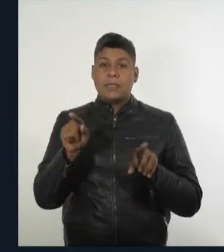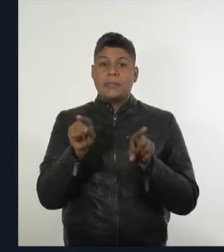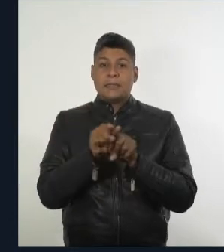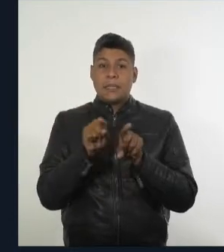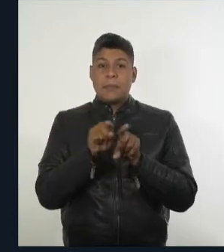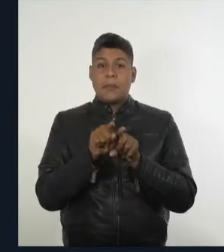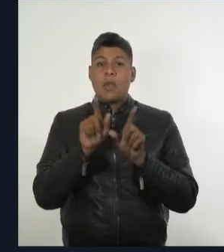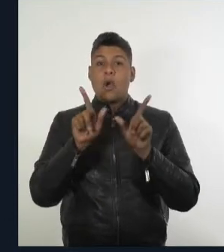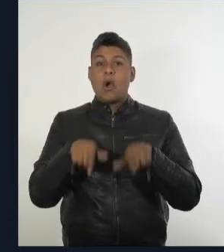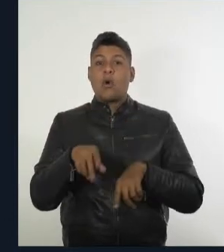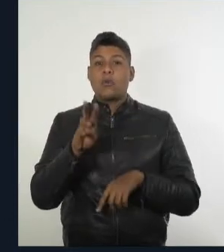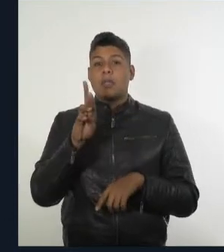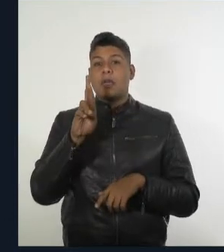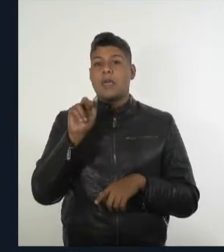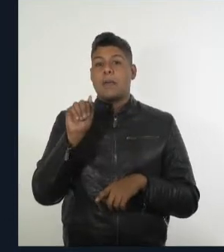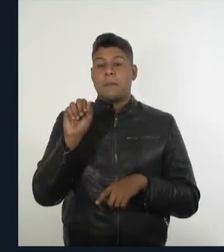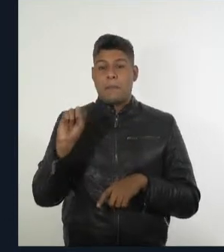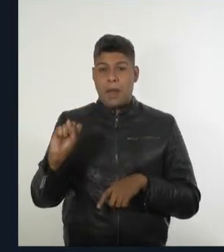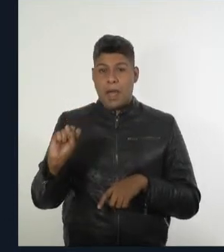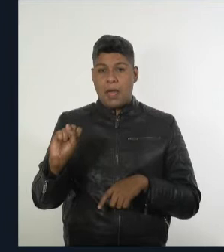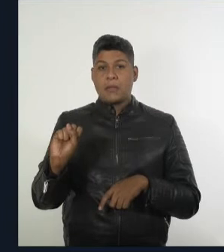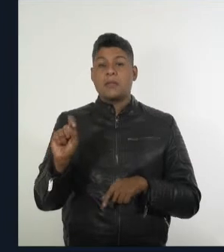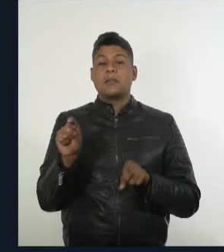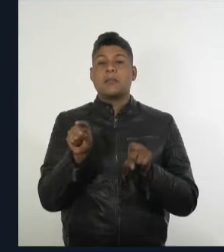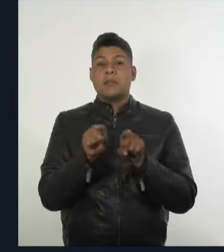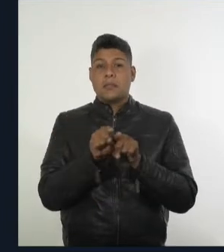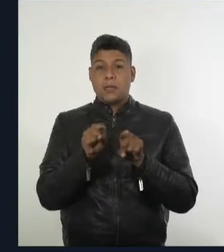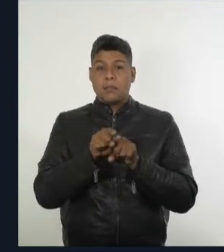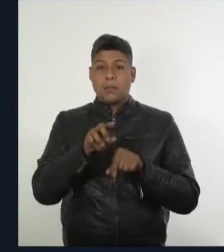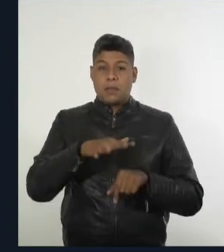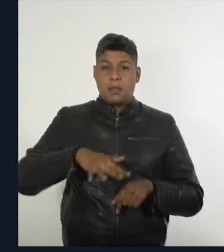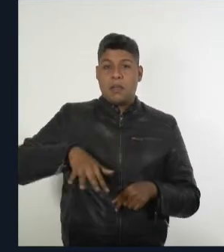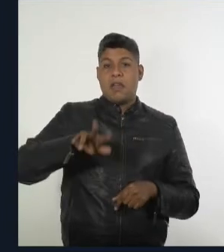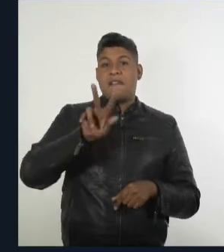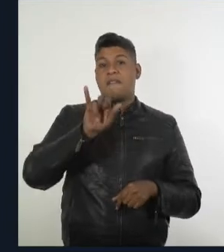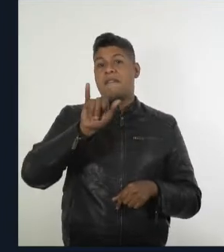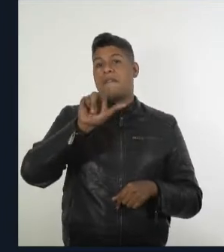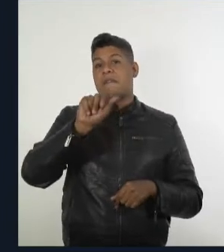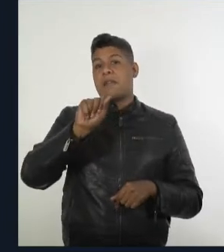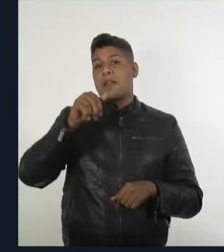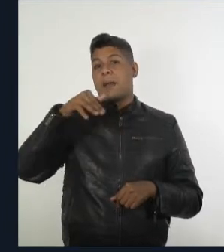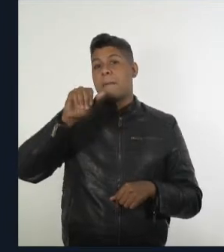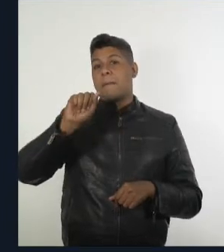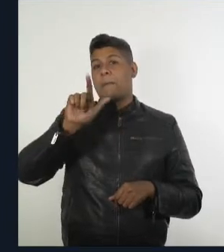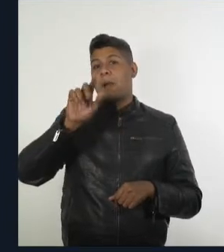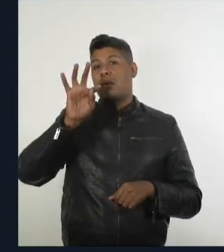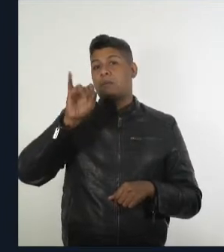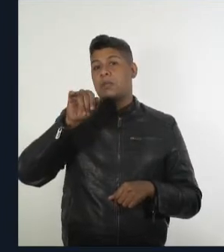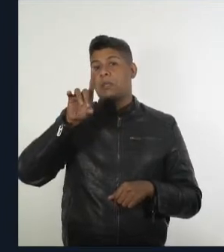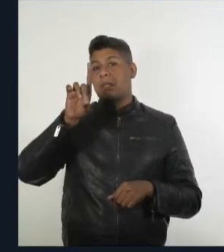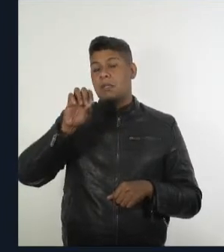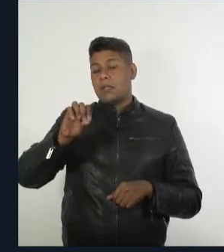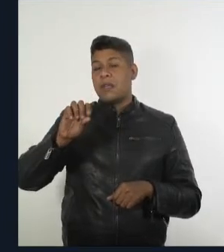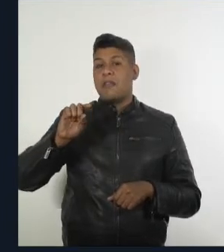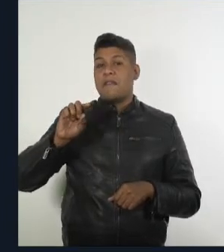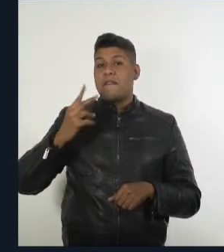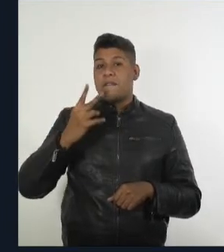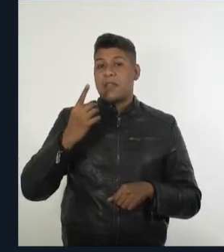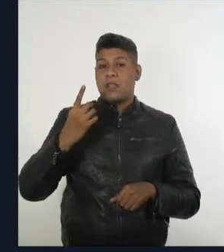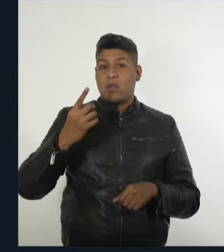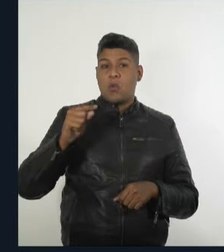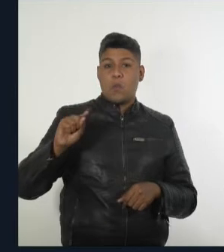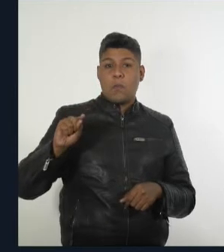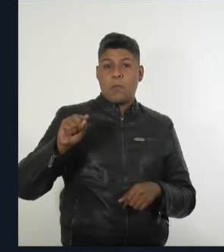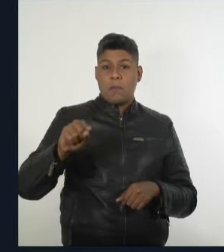do Brás e também na região de Vila Matilde, Arthur Alvim e Penha,